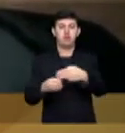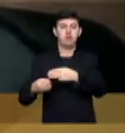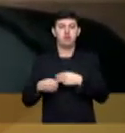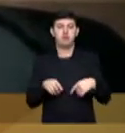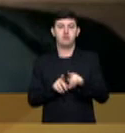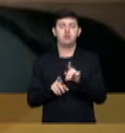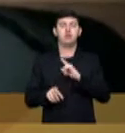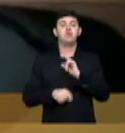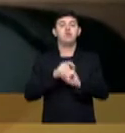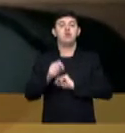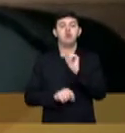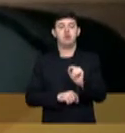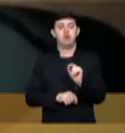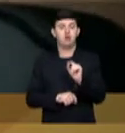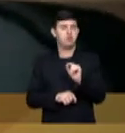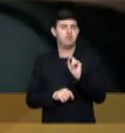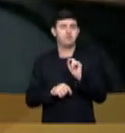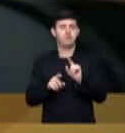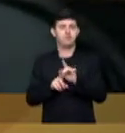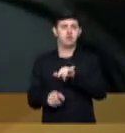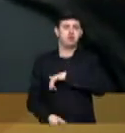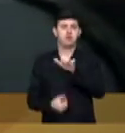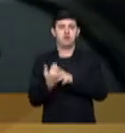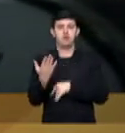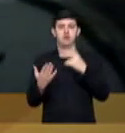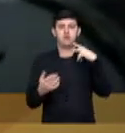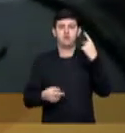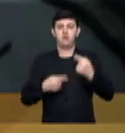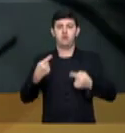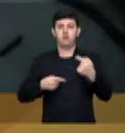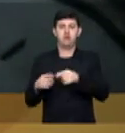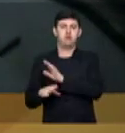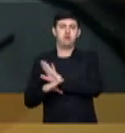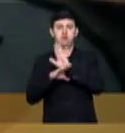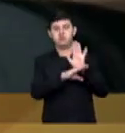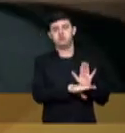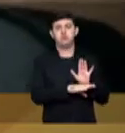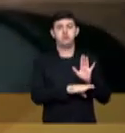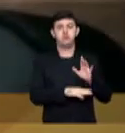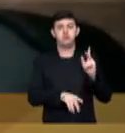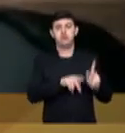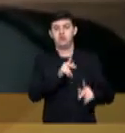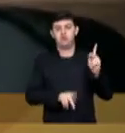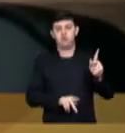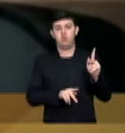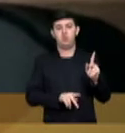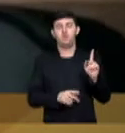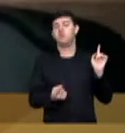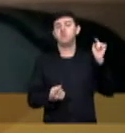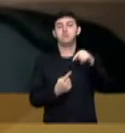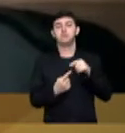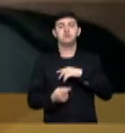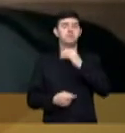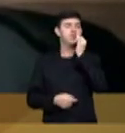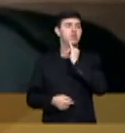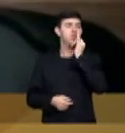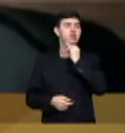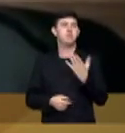suas competências, implementem políticas públicas essenciais, tais como